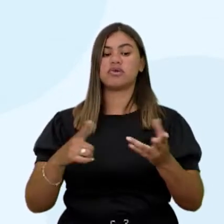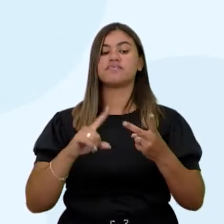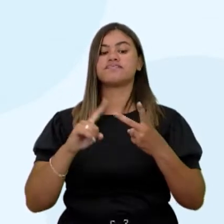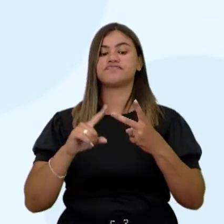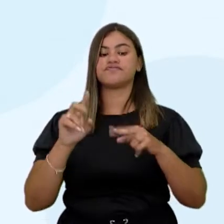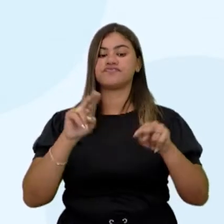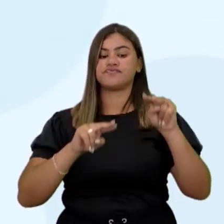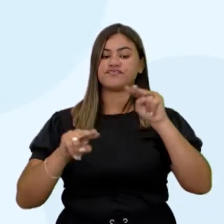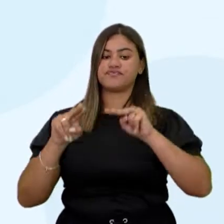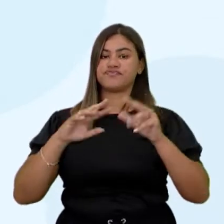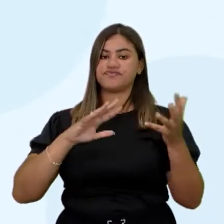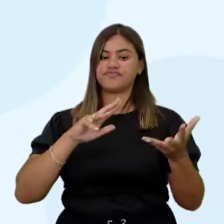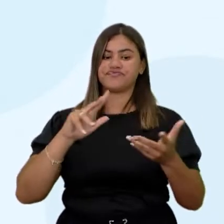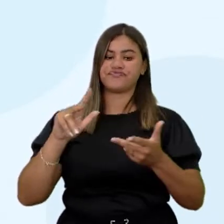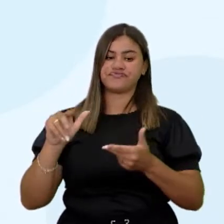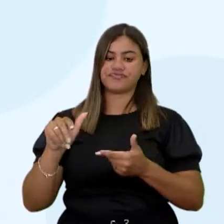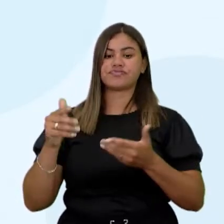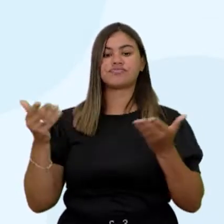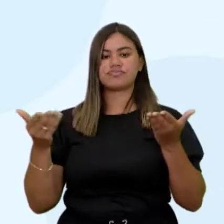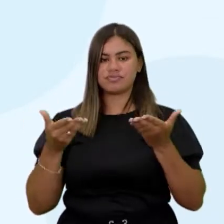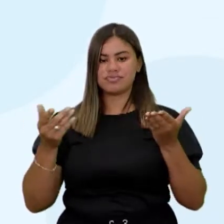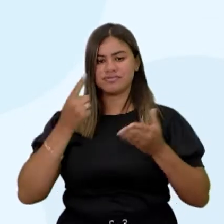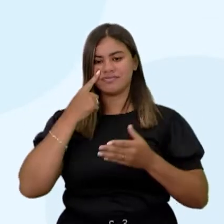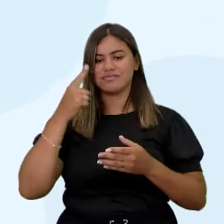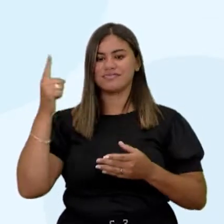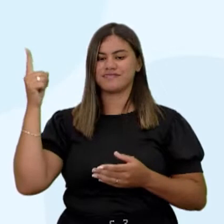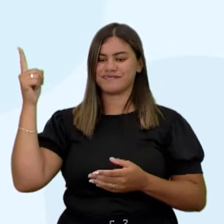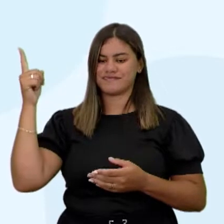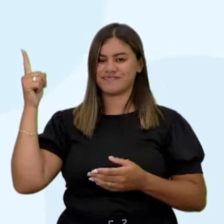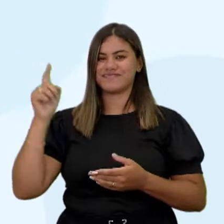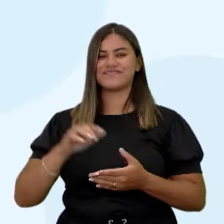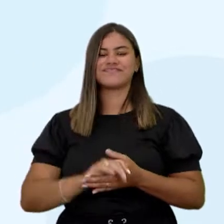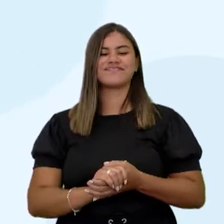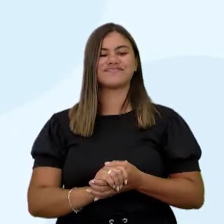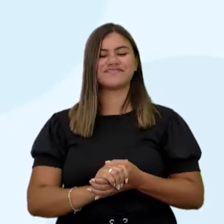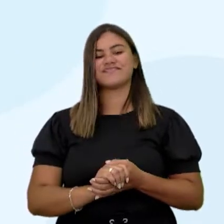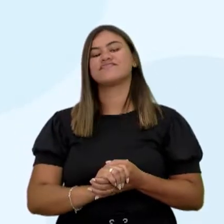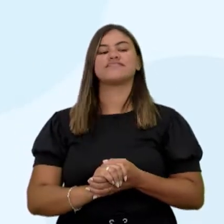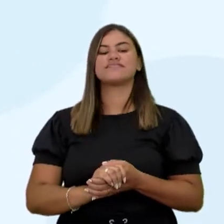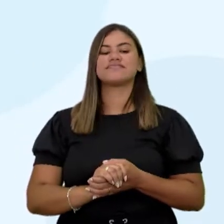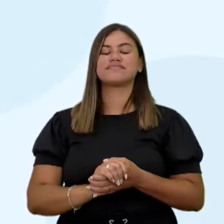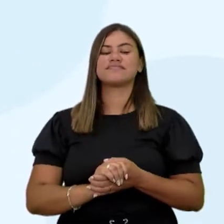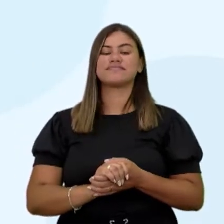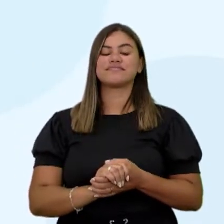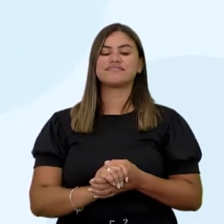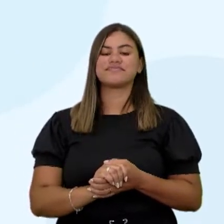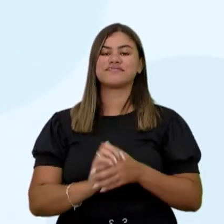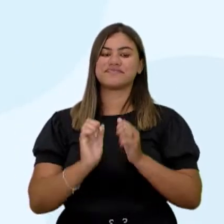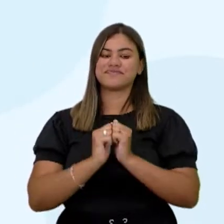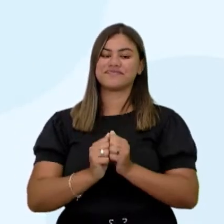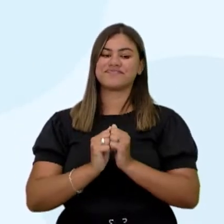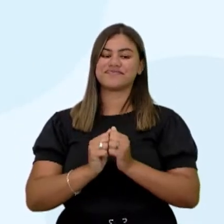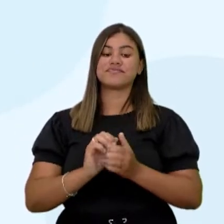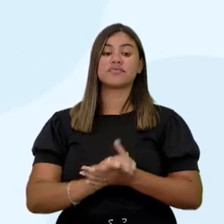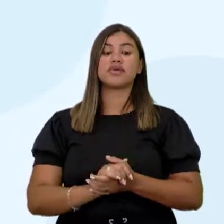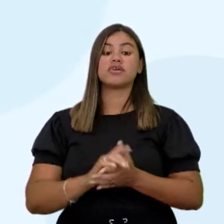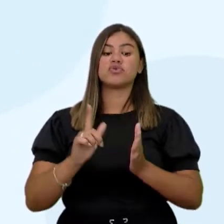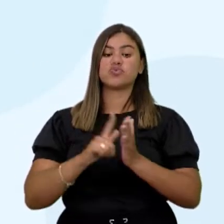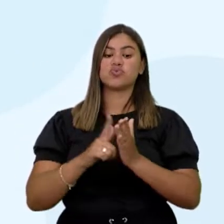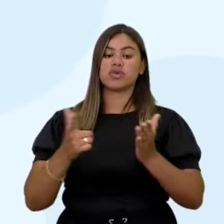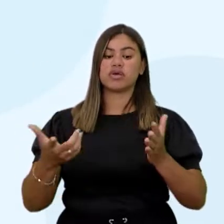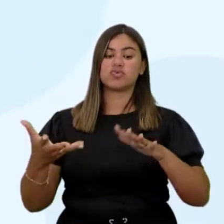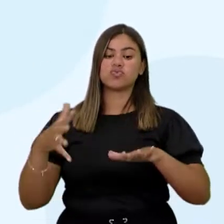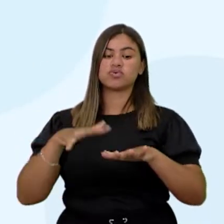da Imprensa Internacional, do qual faço parte, junto com vocês, somos nós aqui juntos, jornalismo e inclusão nos